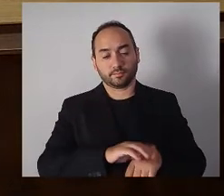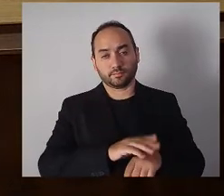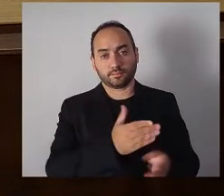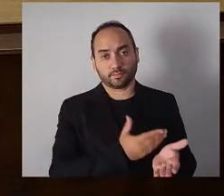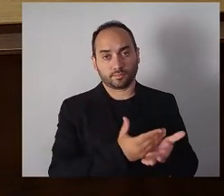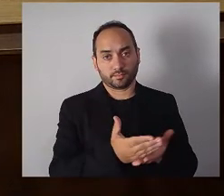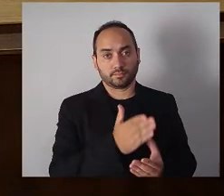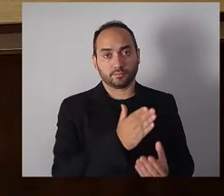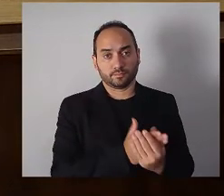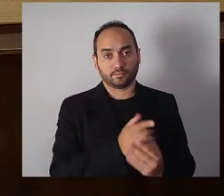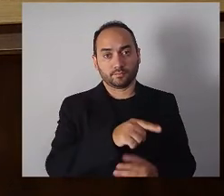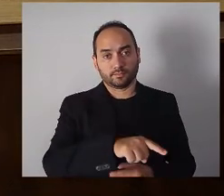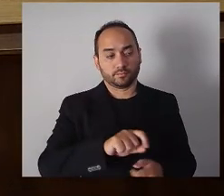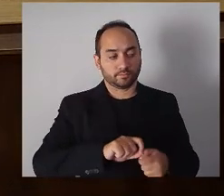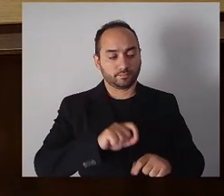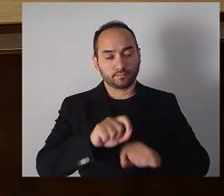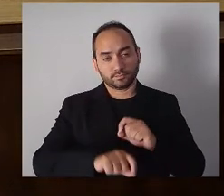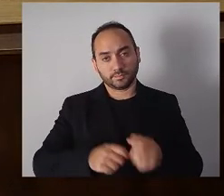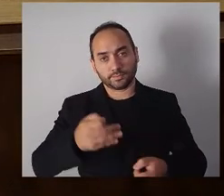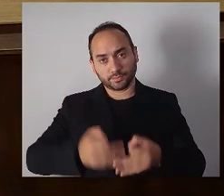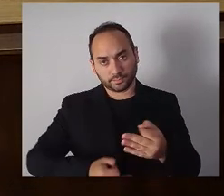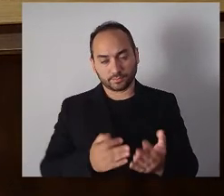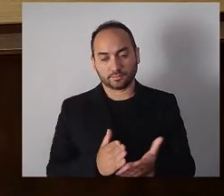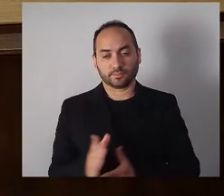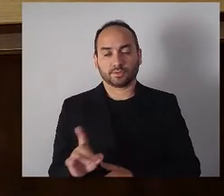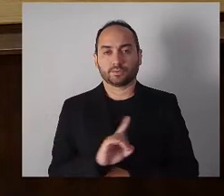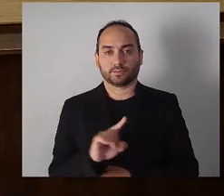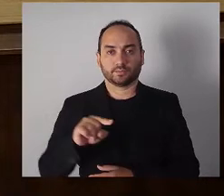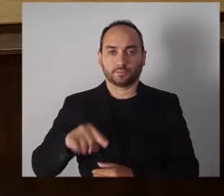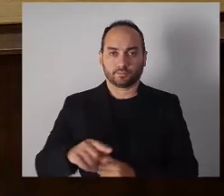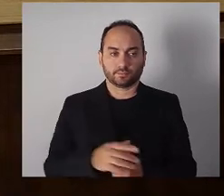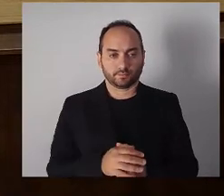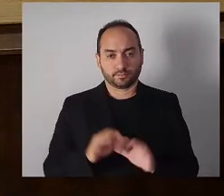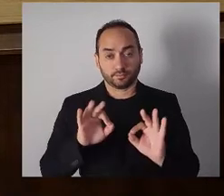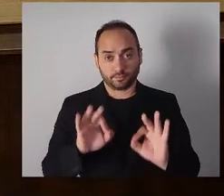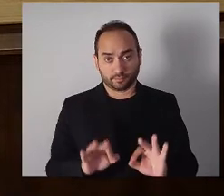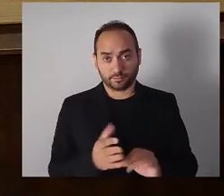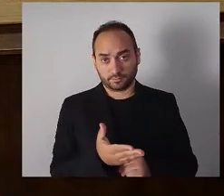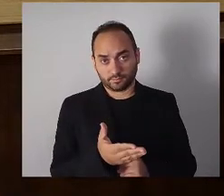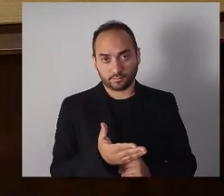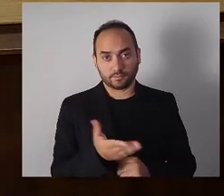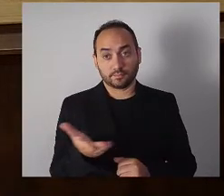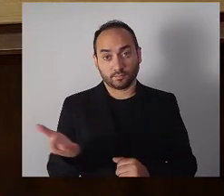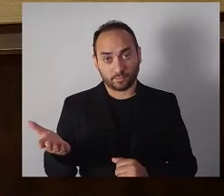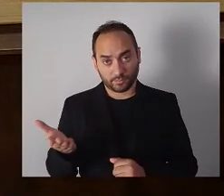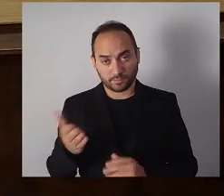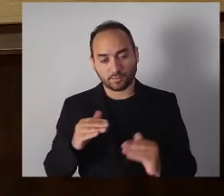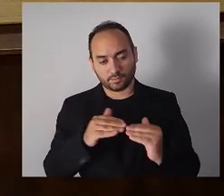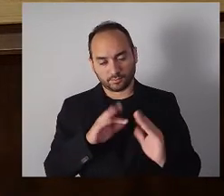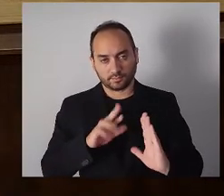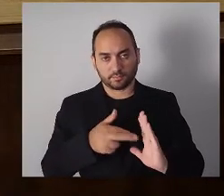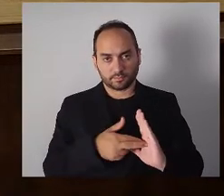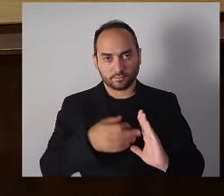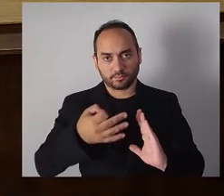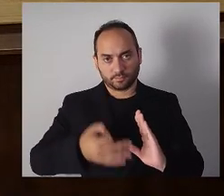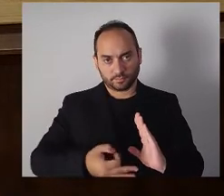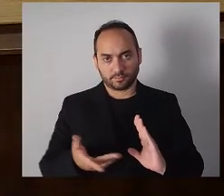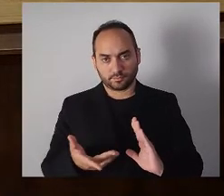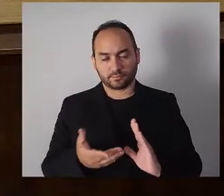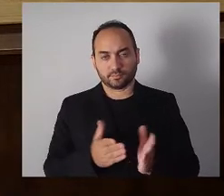inicial fosse julgado improcedente. Foi isso? Isso. E Vossa Excelência está acompanhando o relator